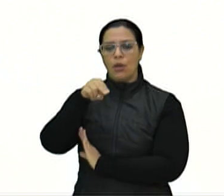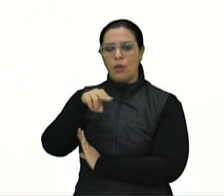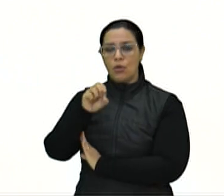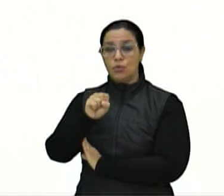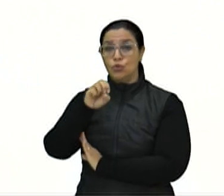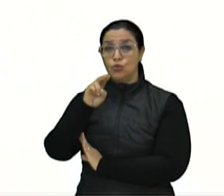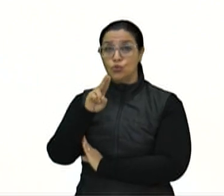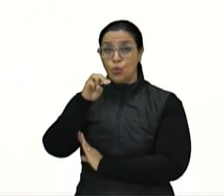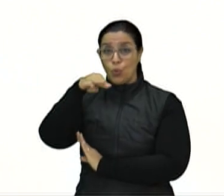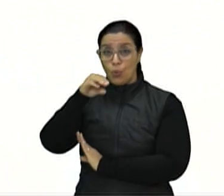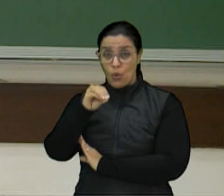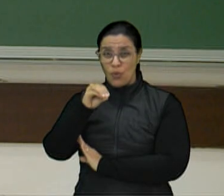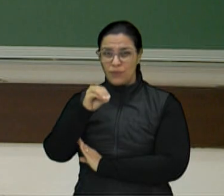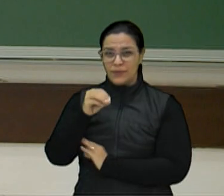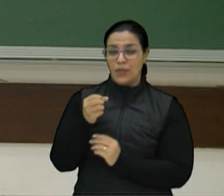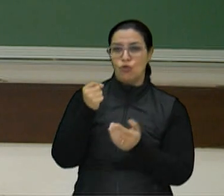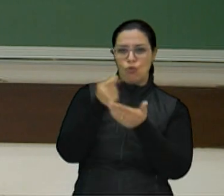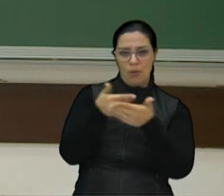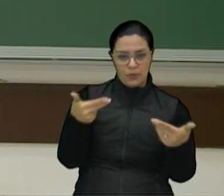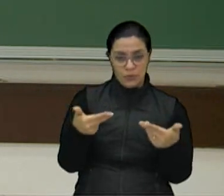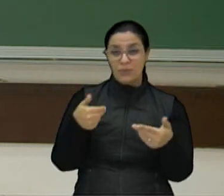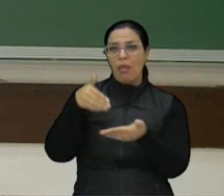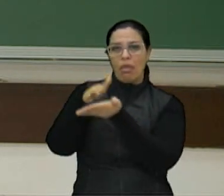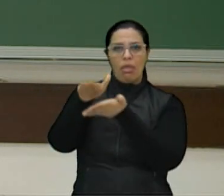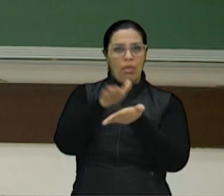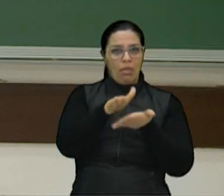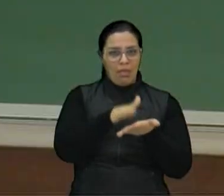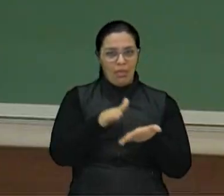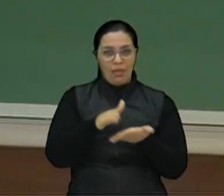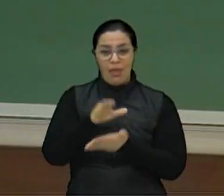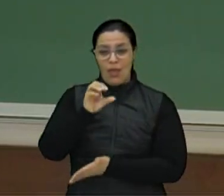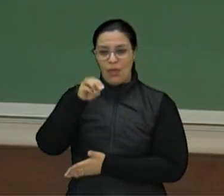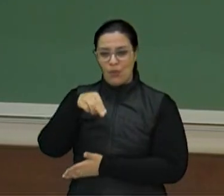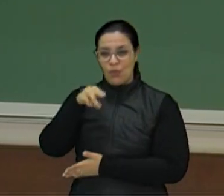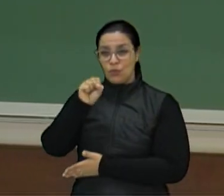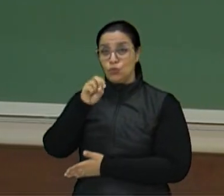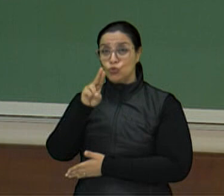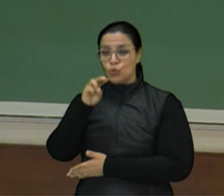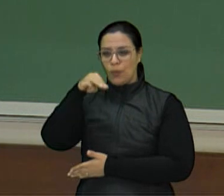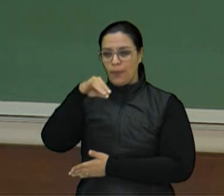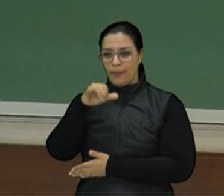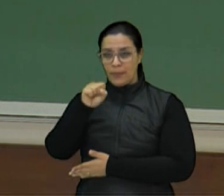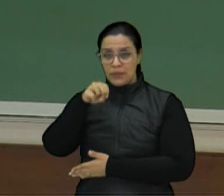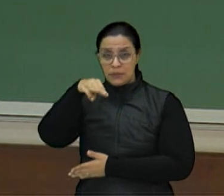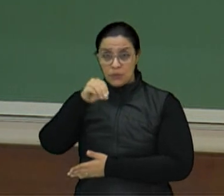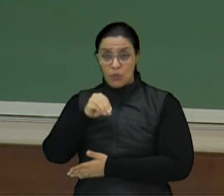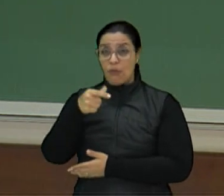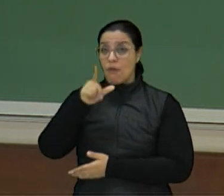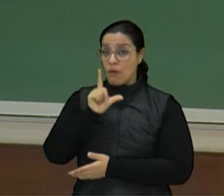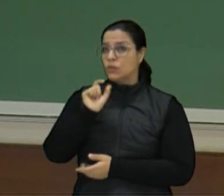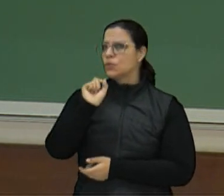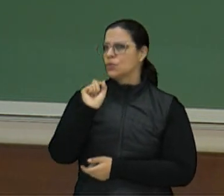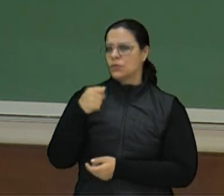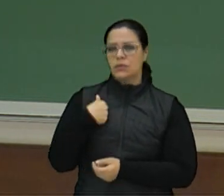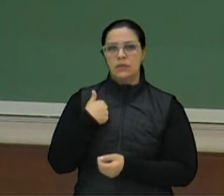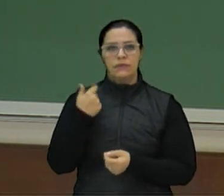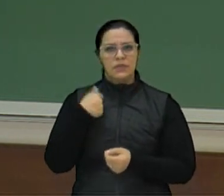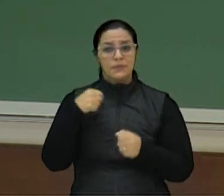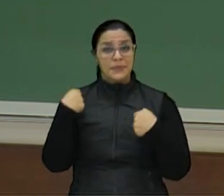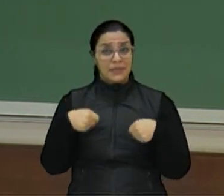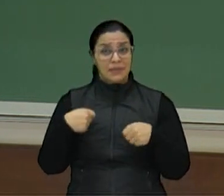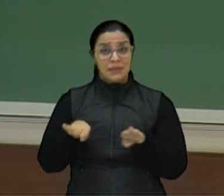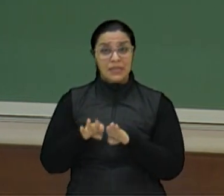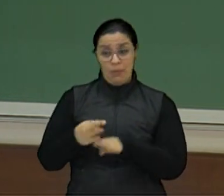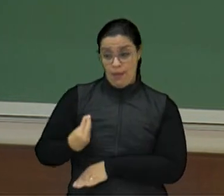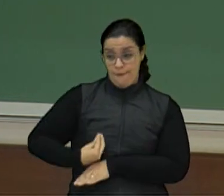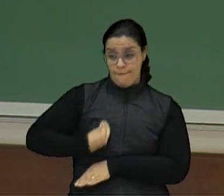e consumismo. Antes de irmos diretamente para a aula, não esqueça de marcar